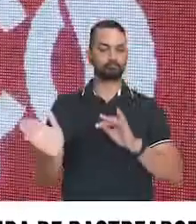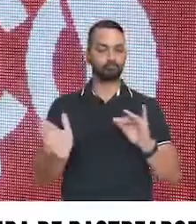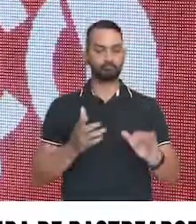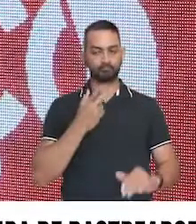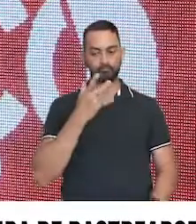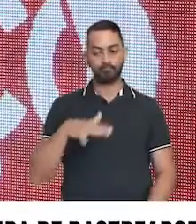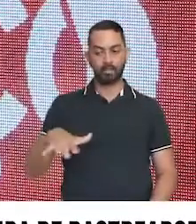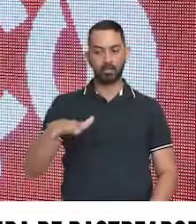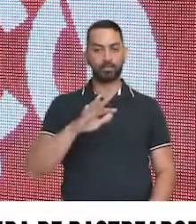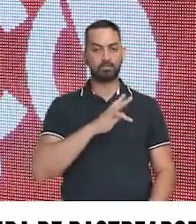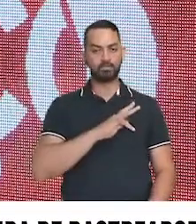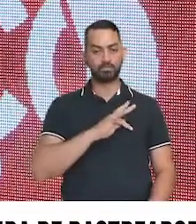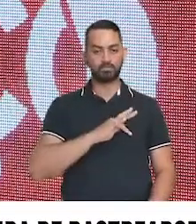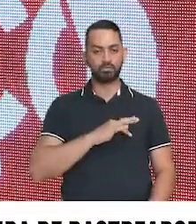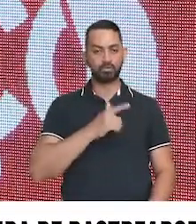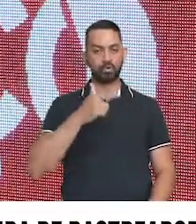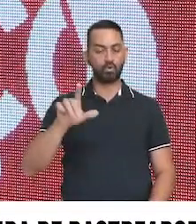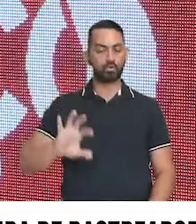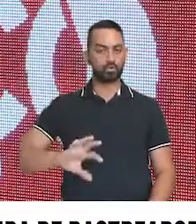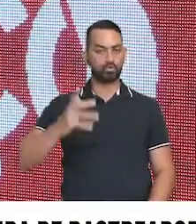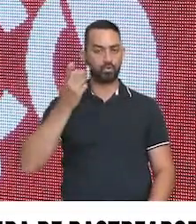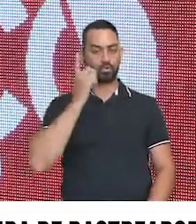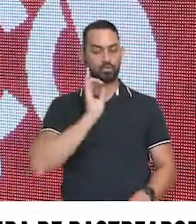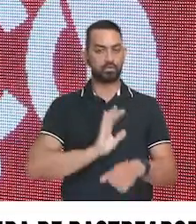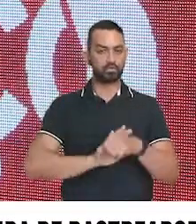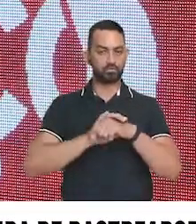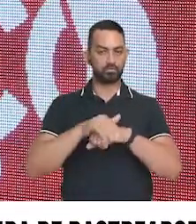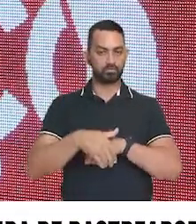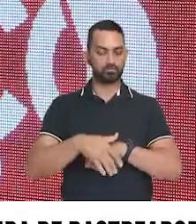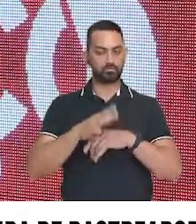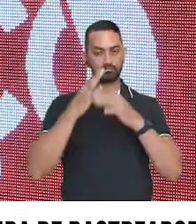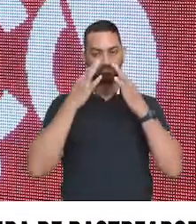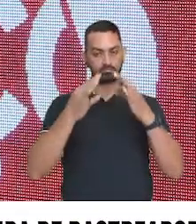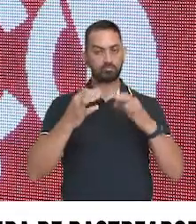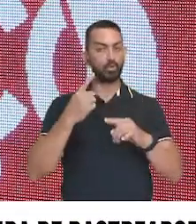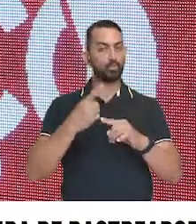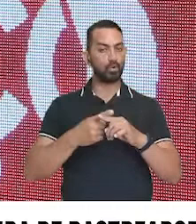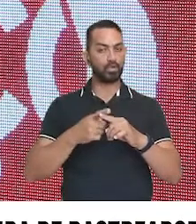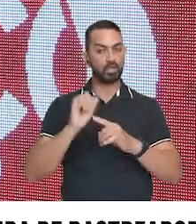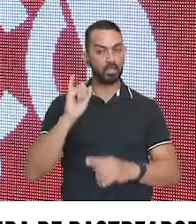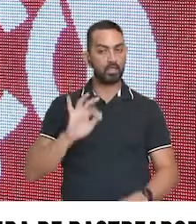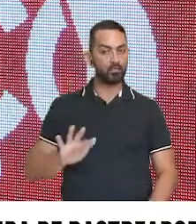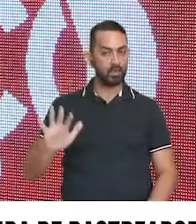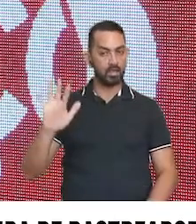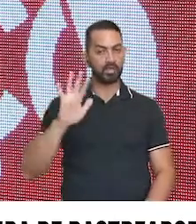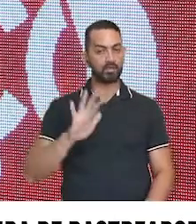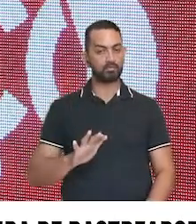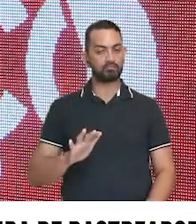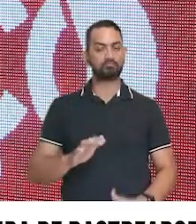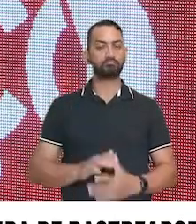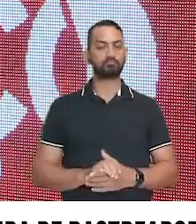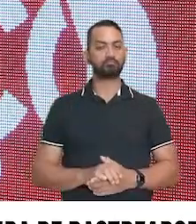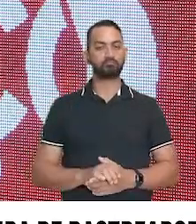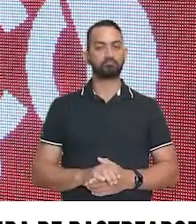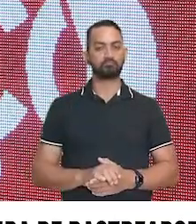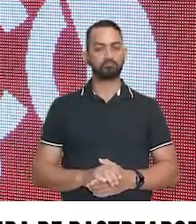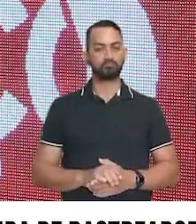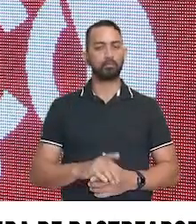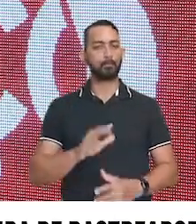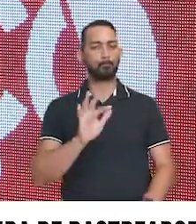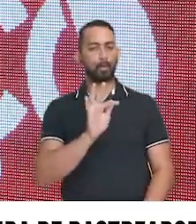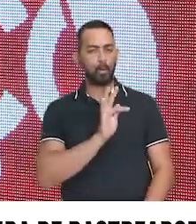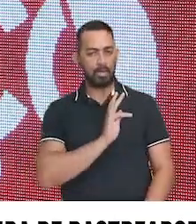e fala linda de notícias da área policial gente fala de um outro caso de ontem à noite chamou muita atenção também pelas imagens um